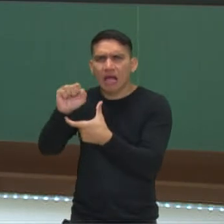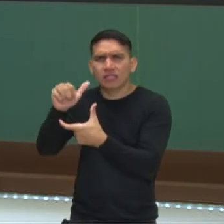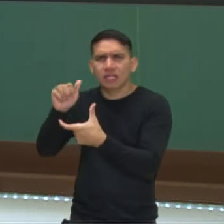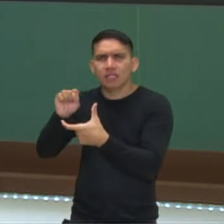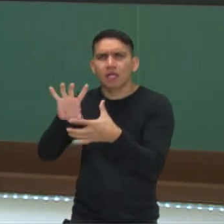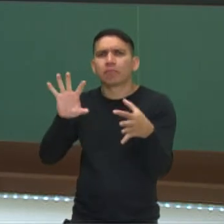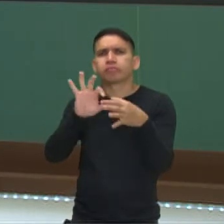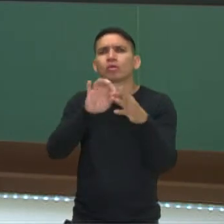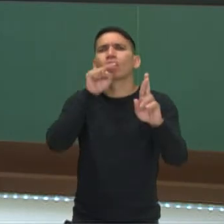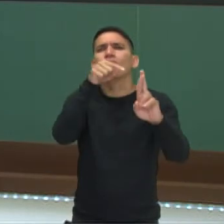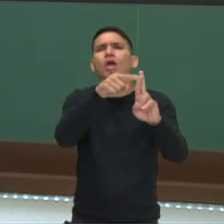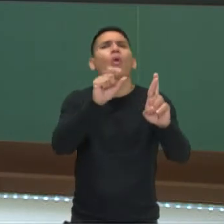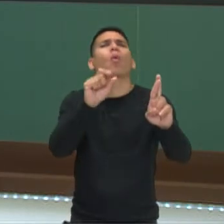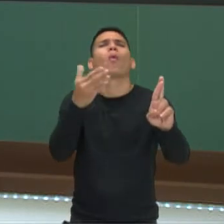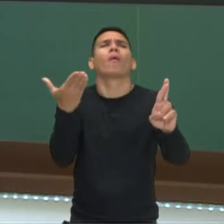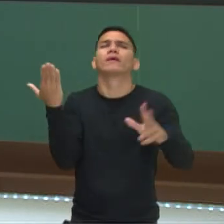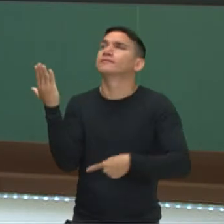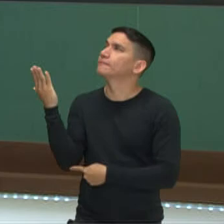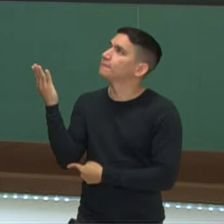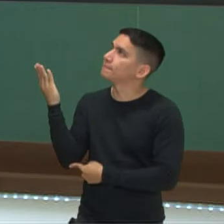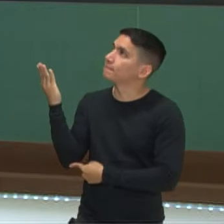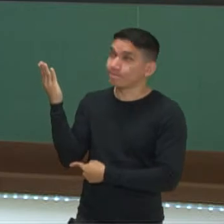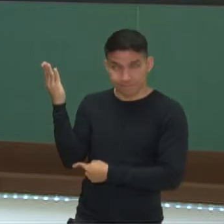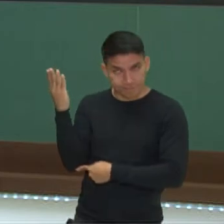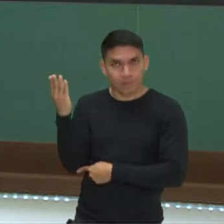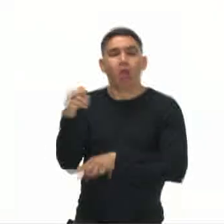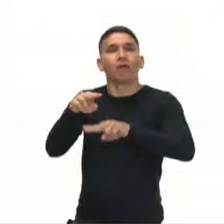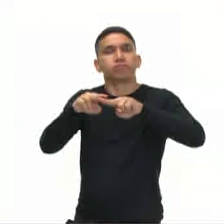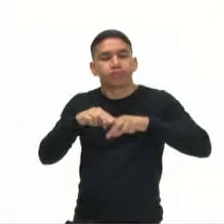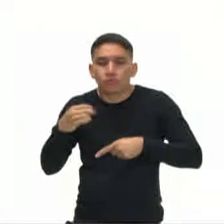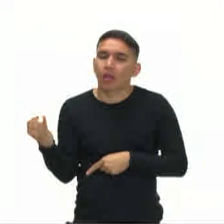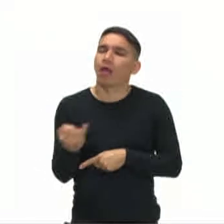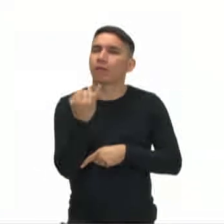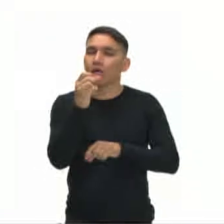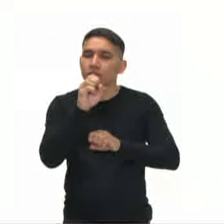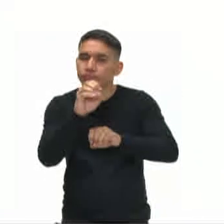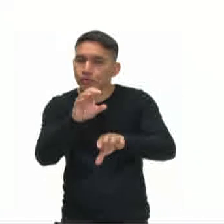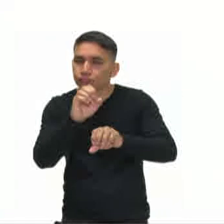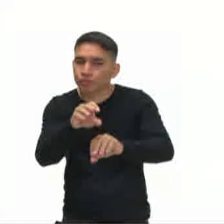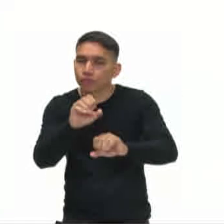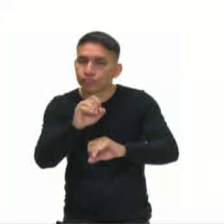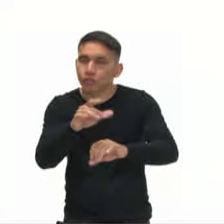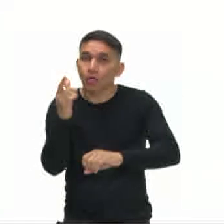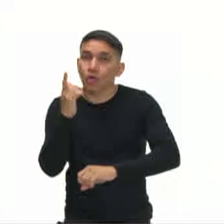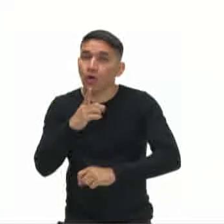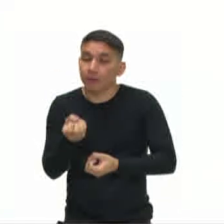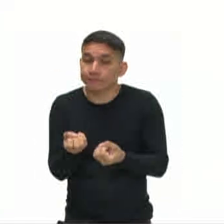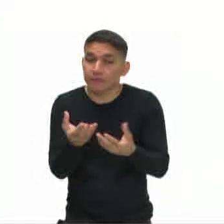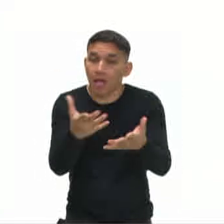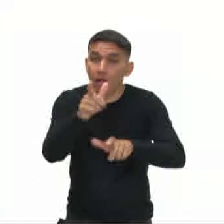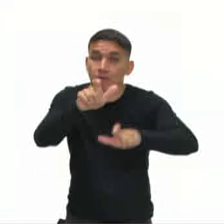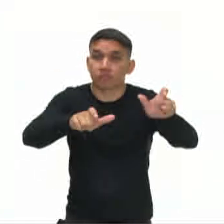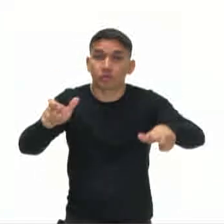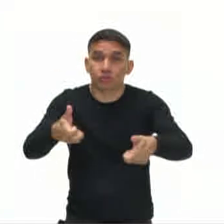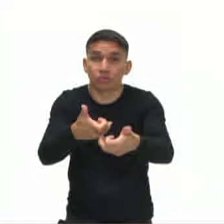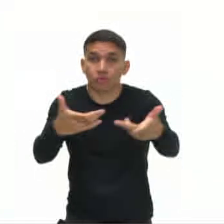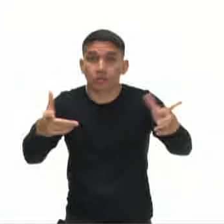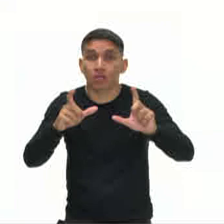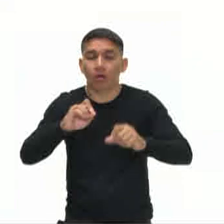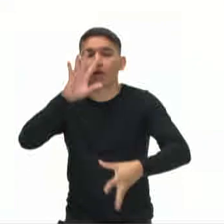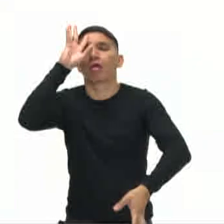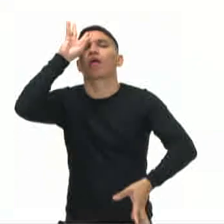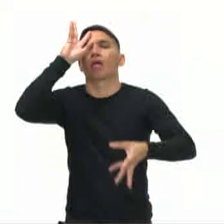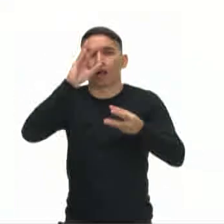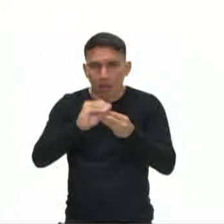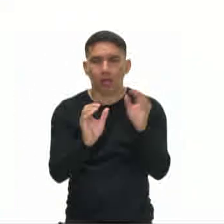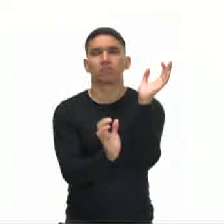faz referência? Vamos lá? Daí a importância de uma educação que subsidie o cidadão a entender